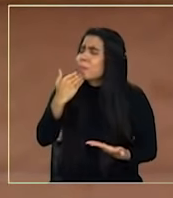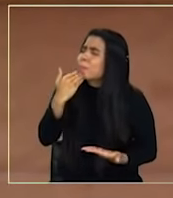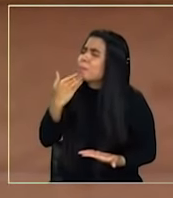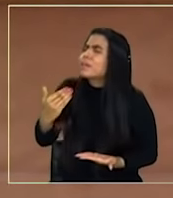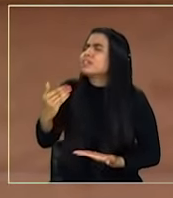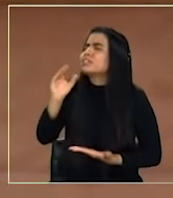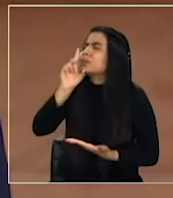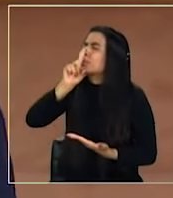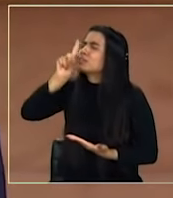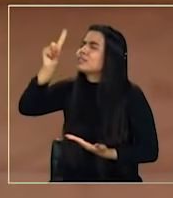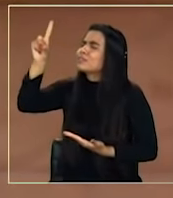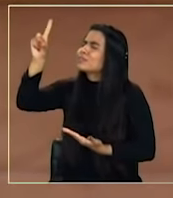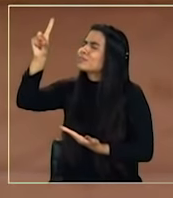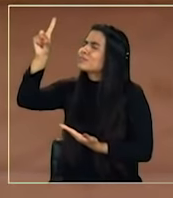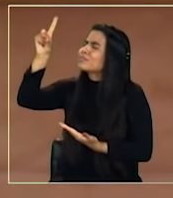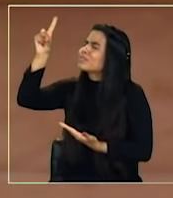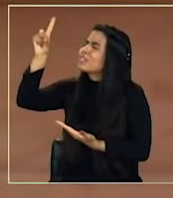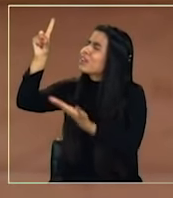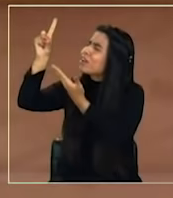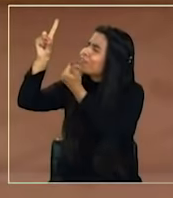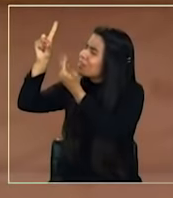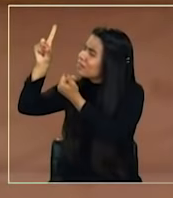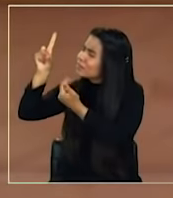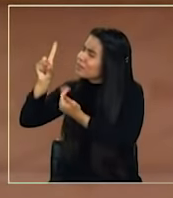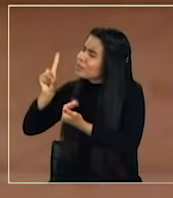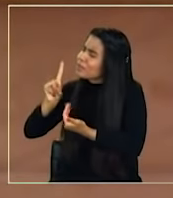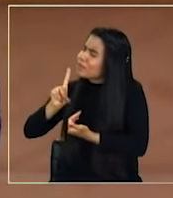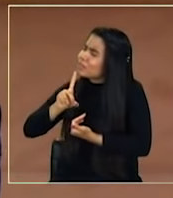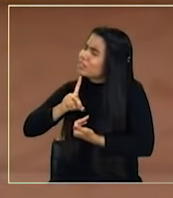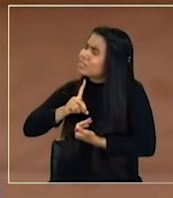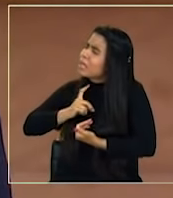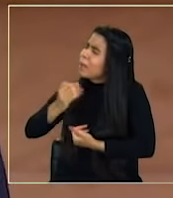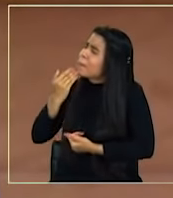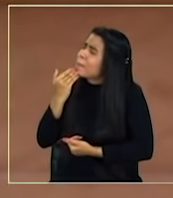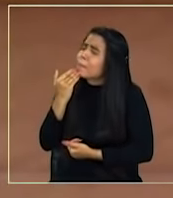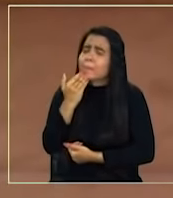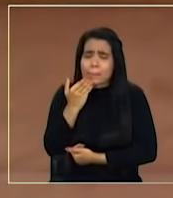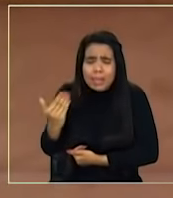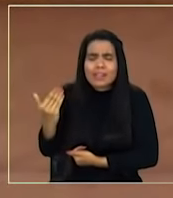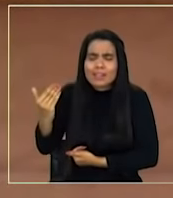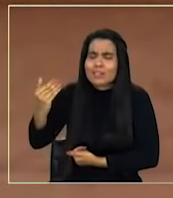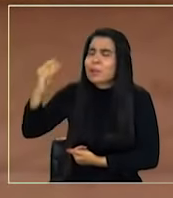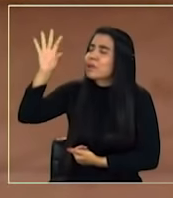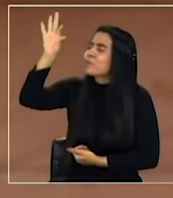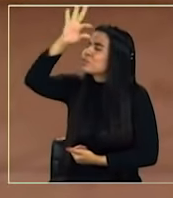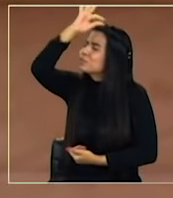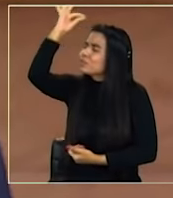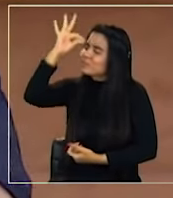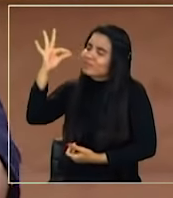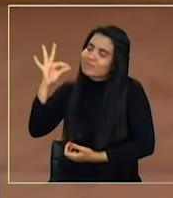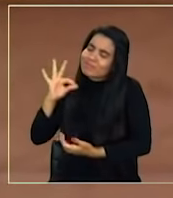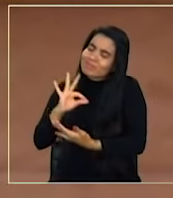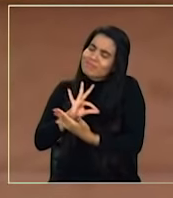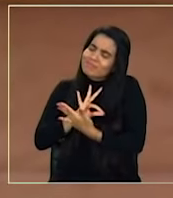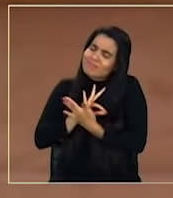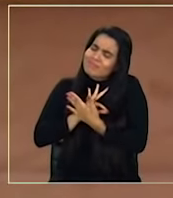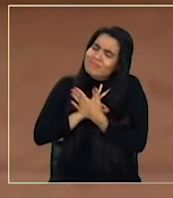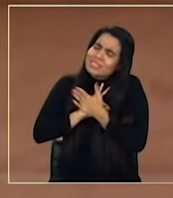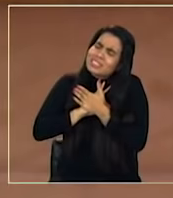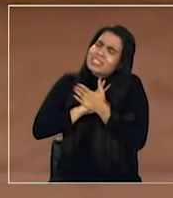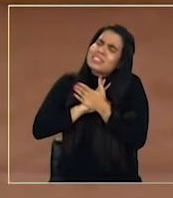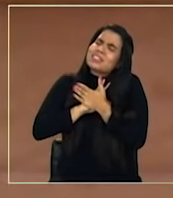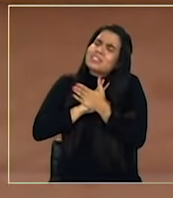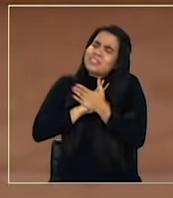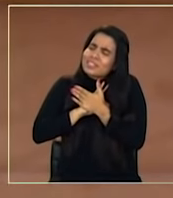que o Espírito Santo venha sobre sua vida, peça o Espírito Santo que venha te envolver, que venha te batizar, que venha